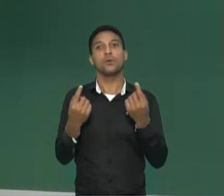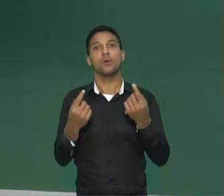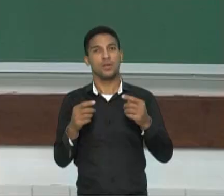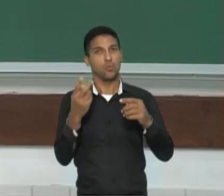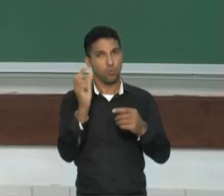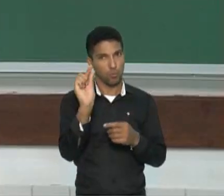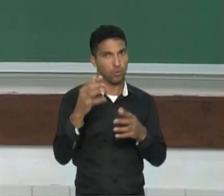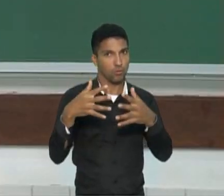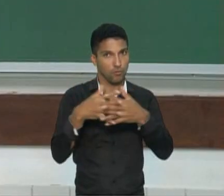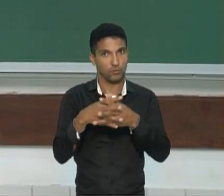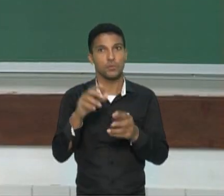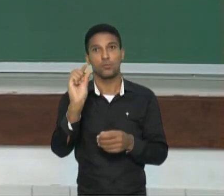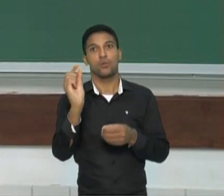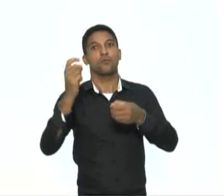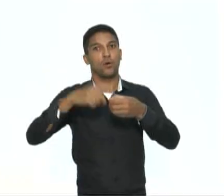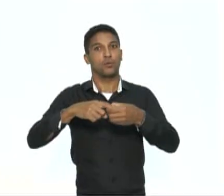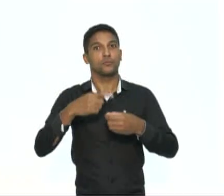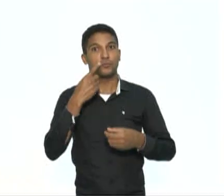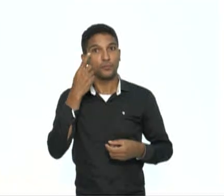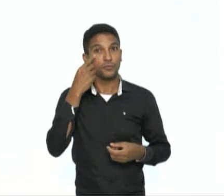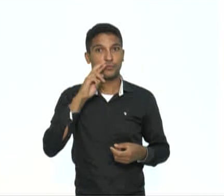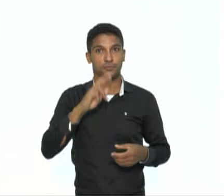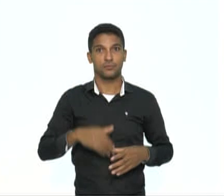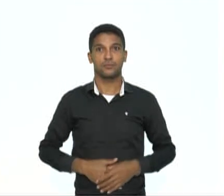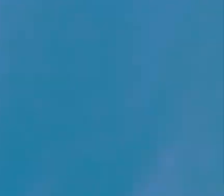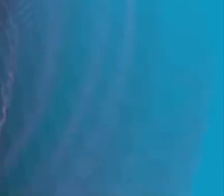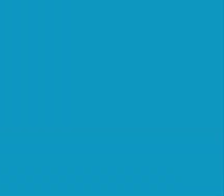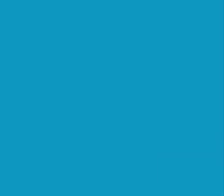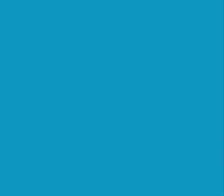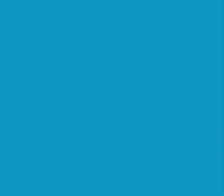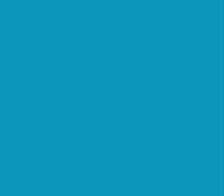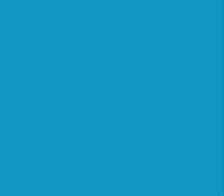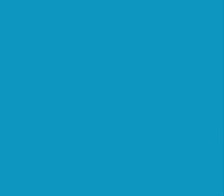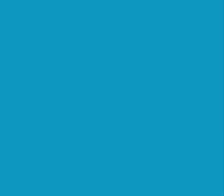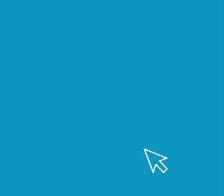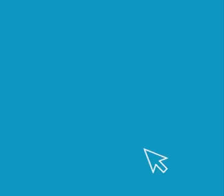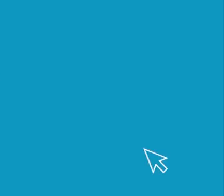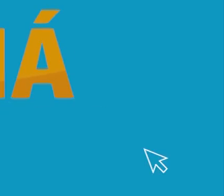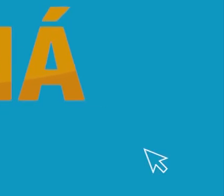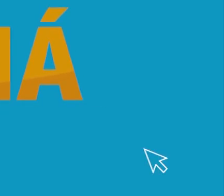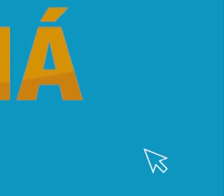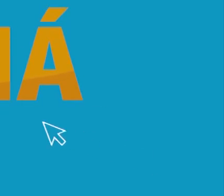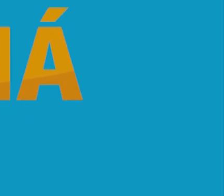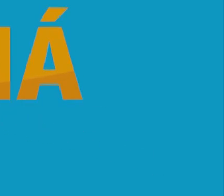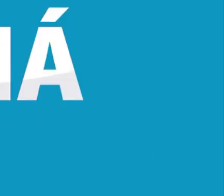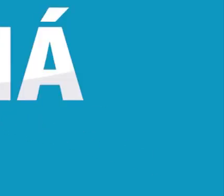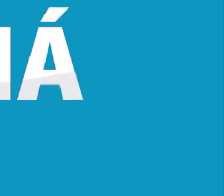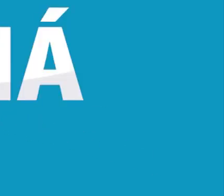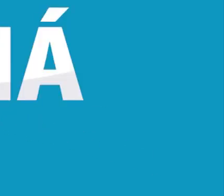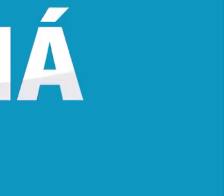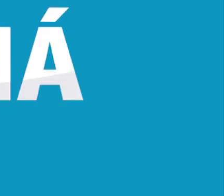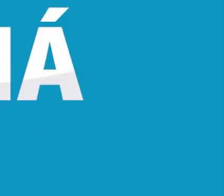confuso, daqui a pouco a gente está aí.